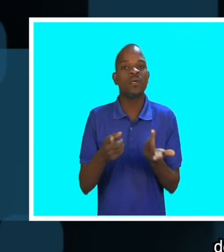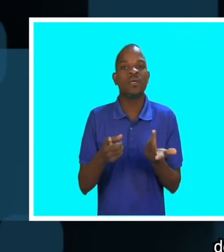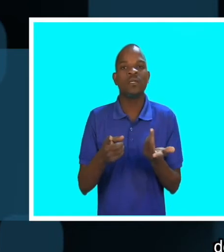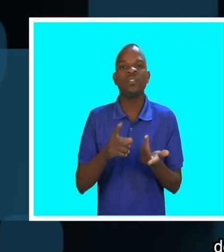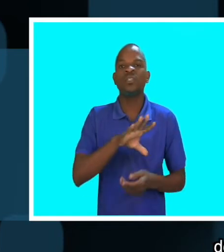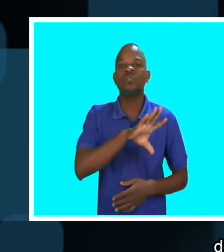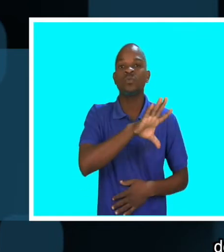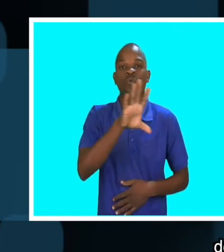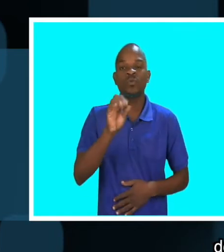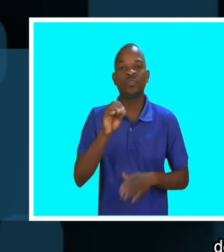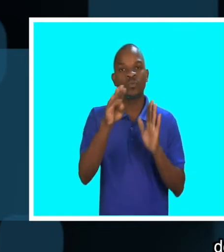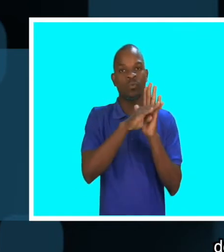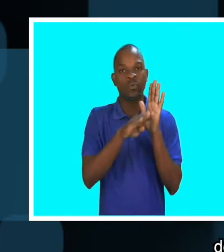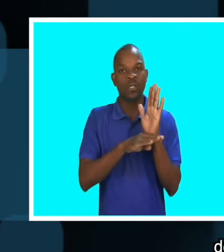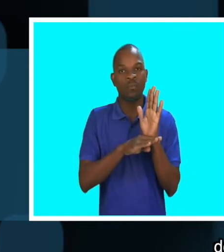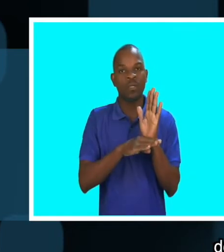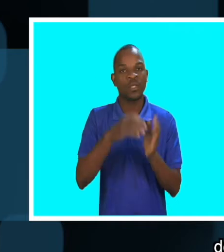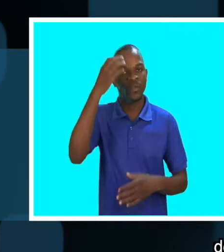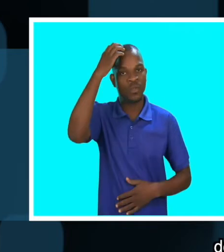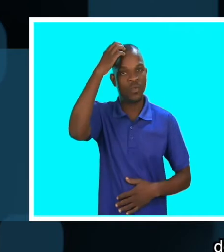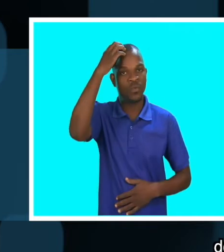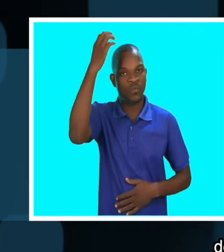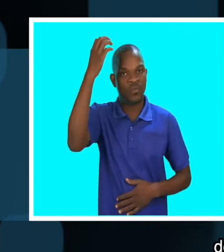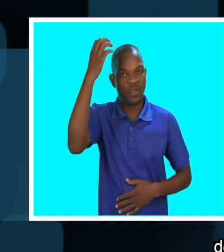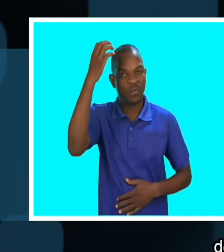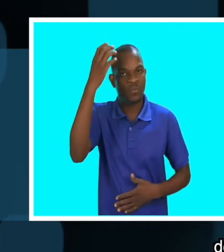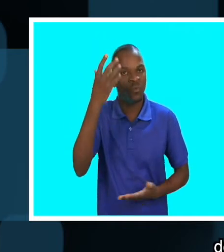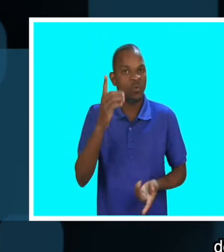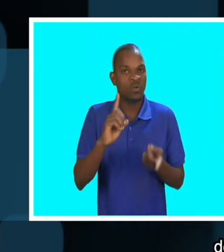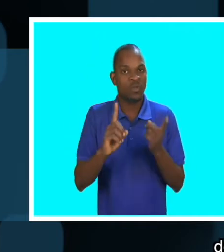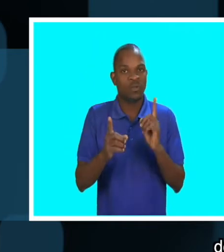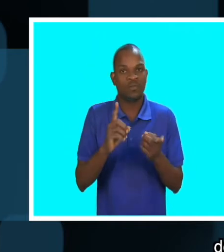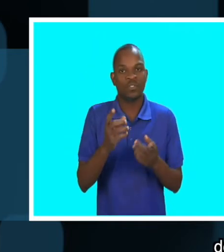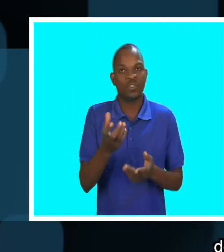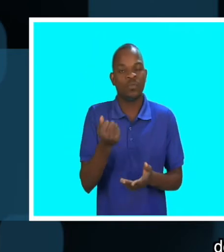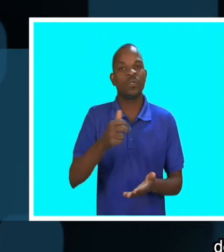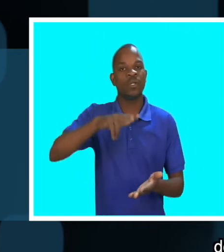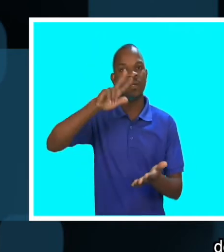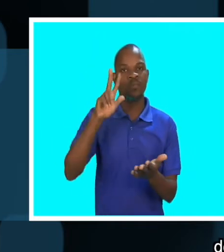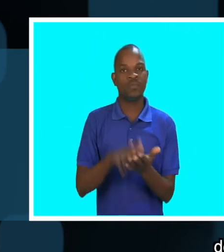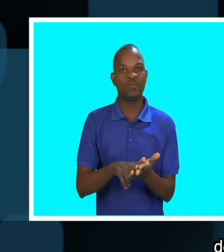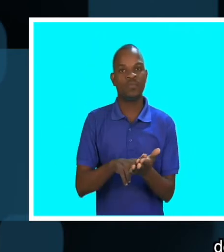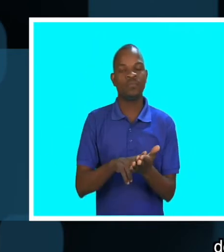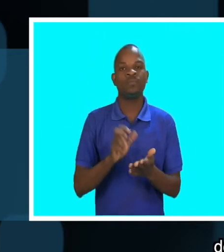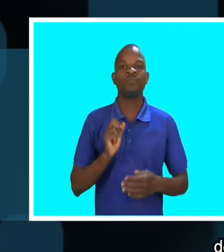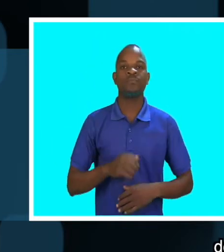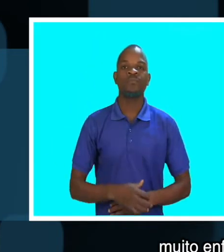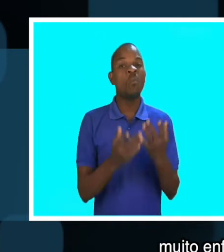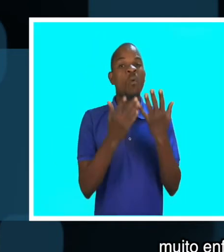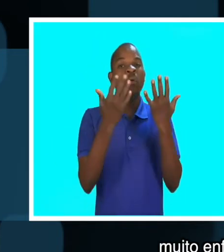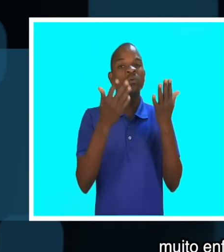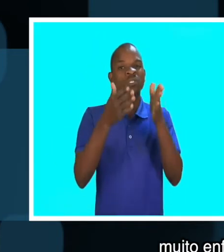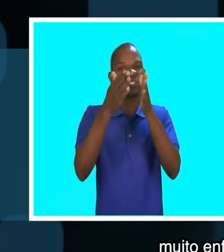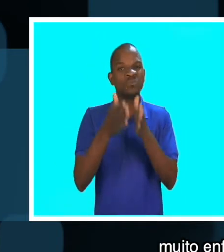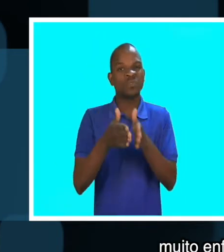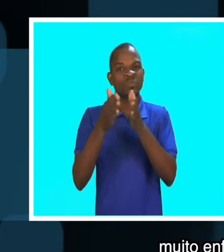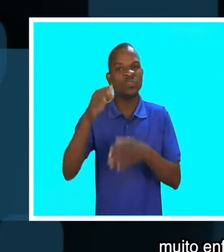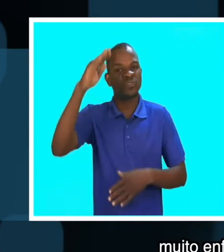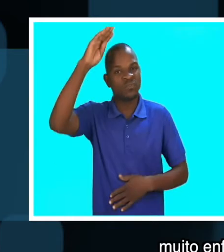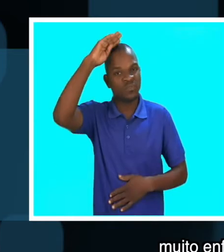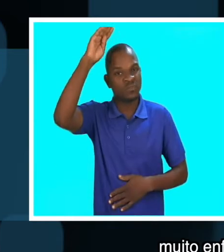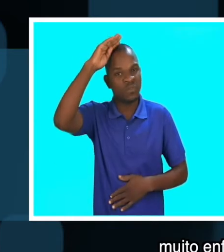tenhamos acesso de todos os programas que o governo for aprovar. Muitos